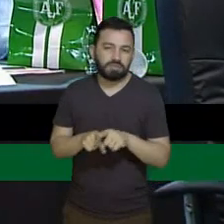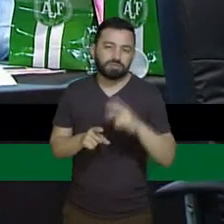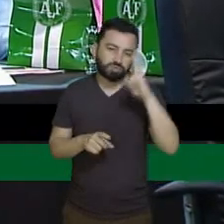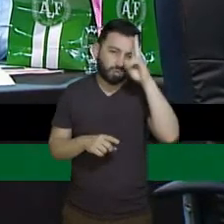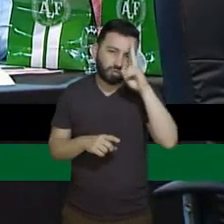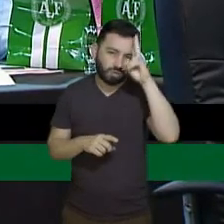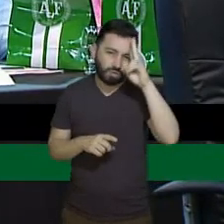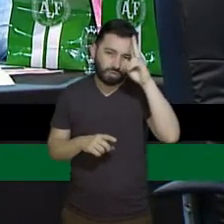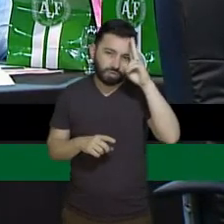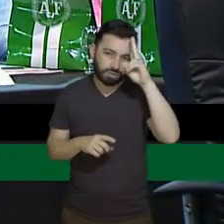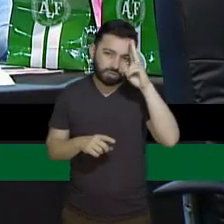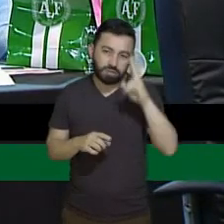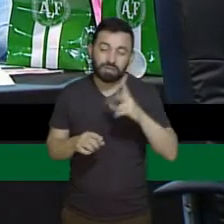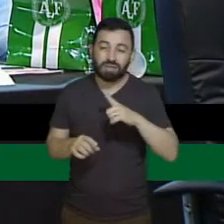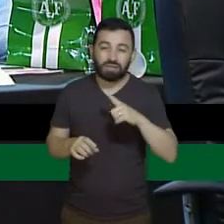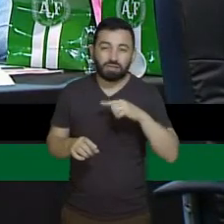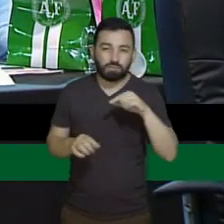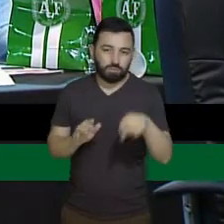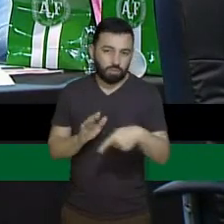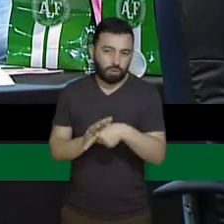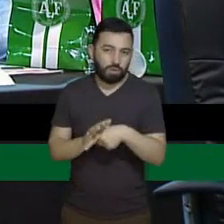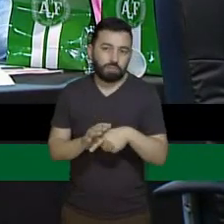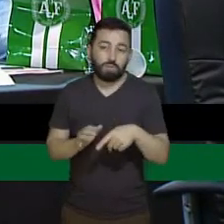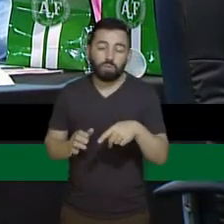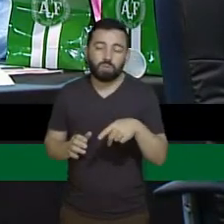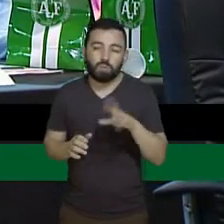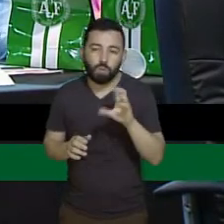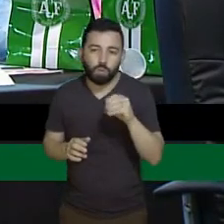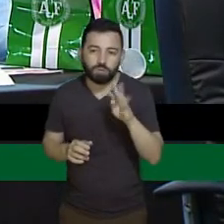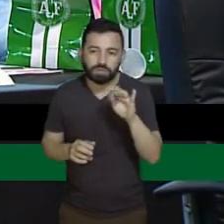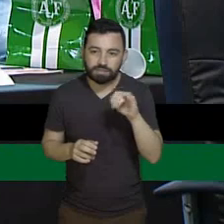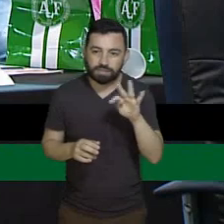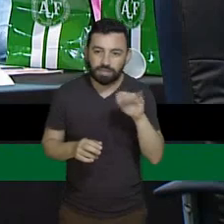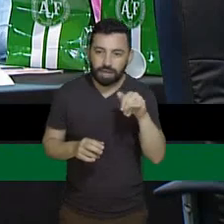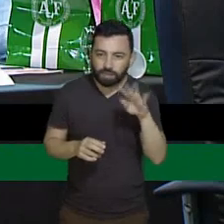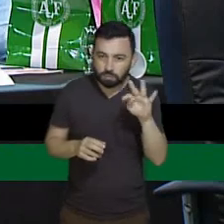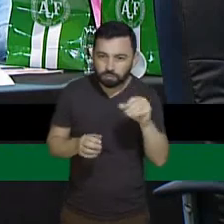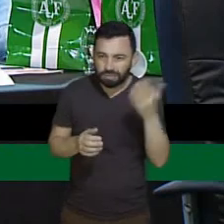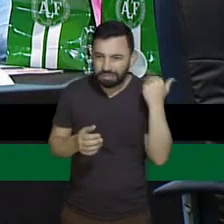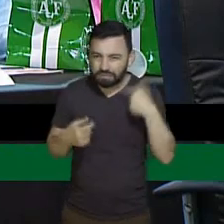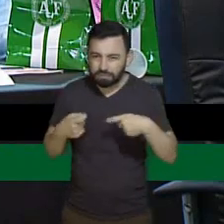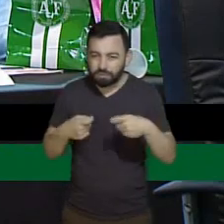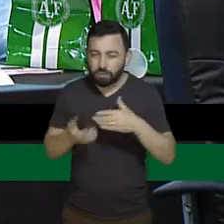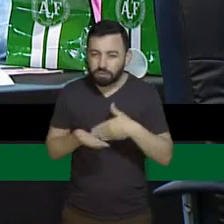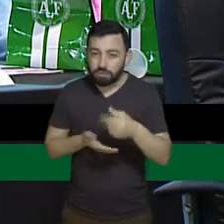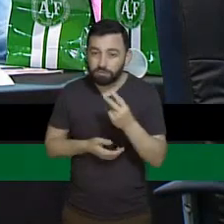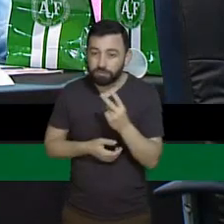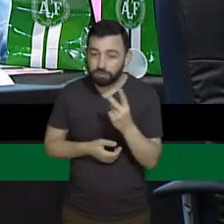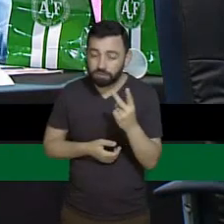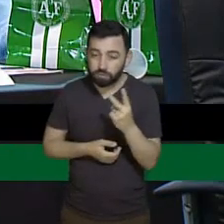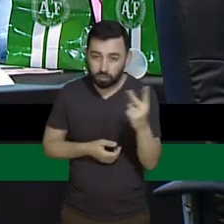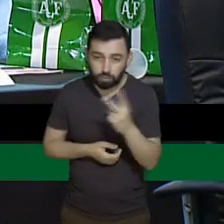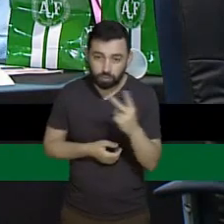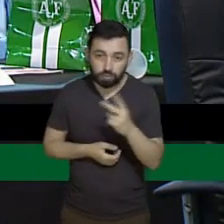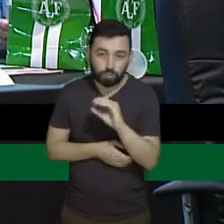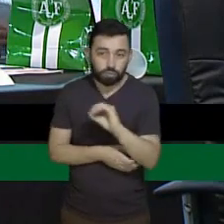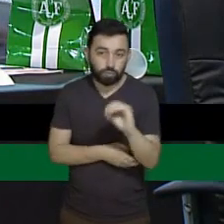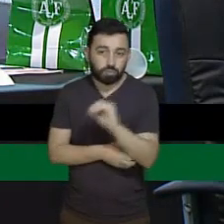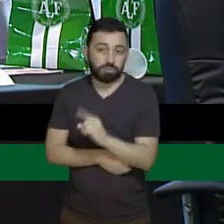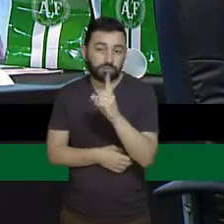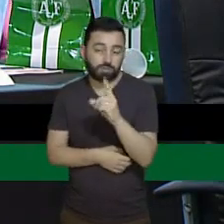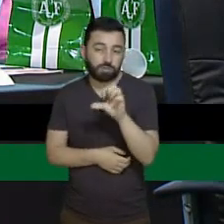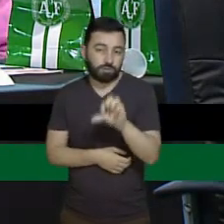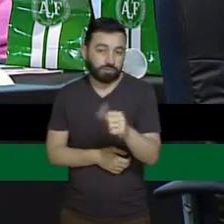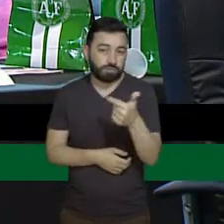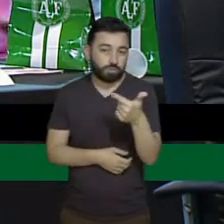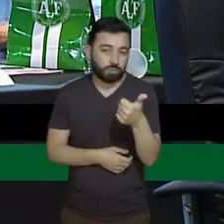aditivação, o berço contestado, em razão de ser o seu território, que em 22 de outubro de